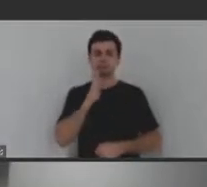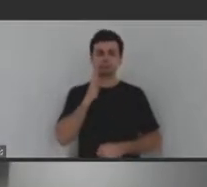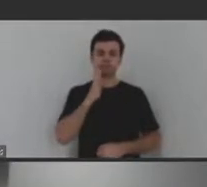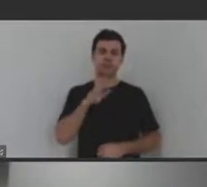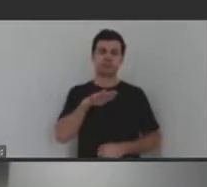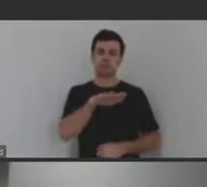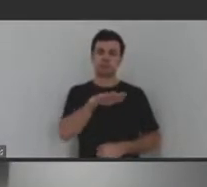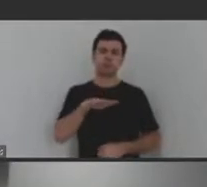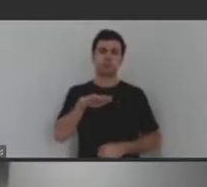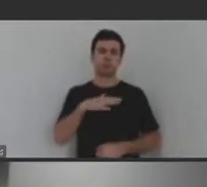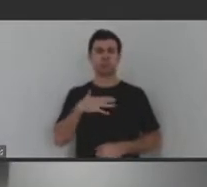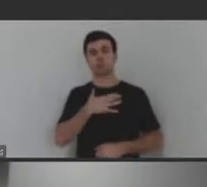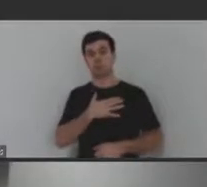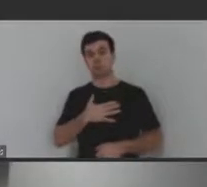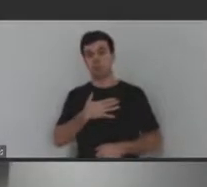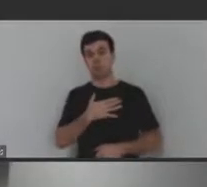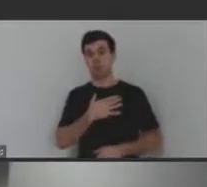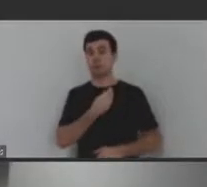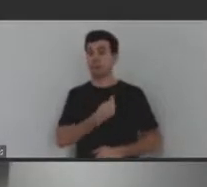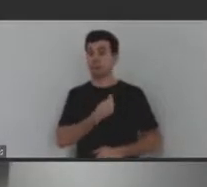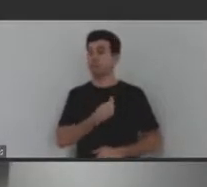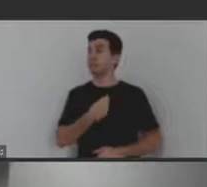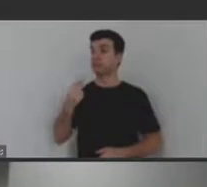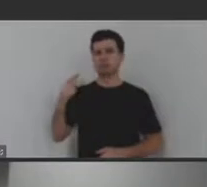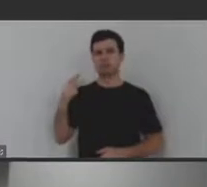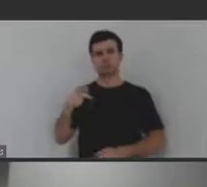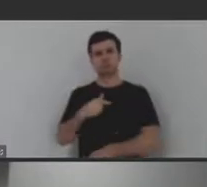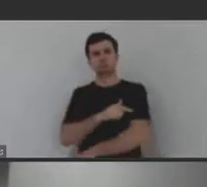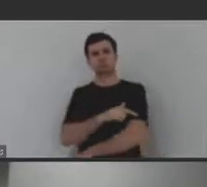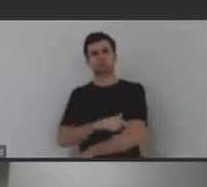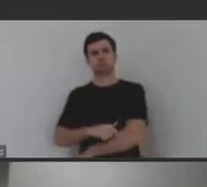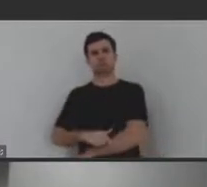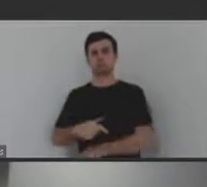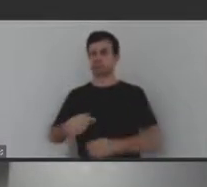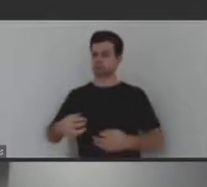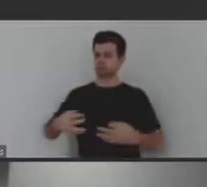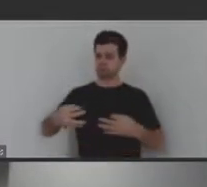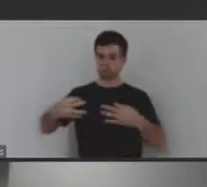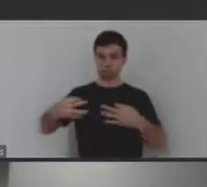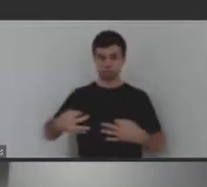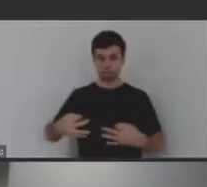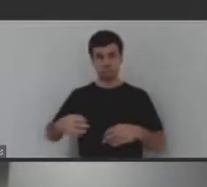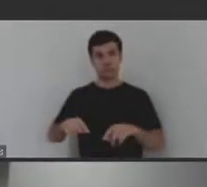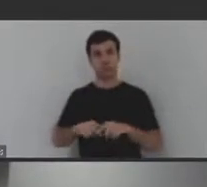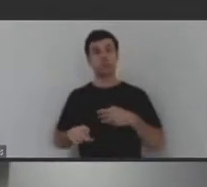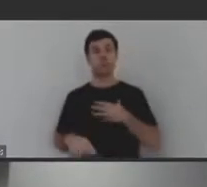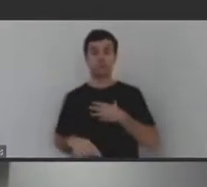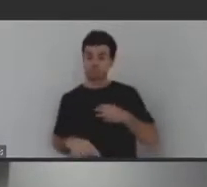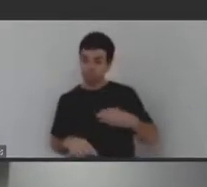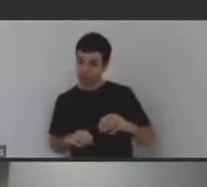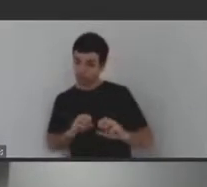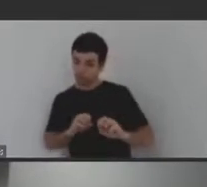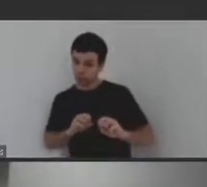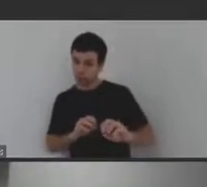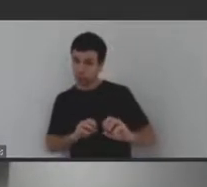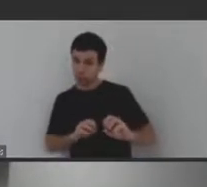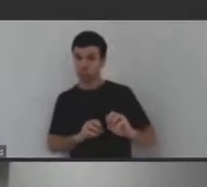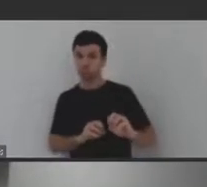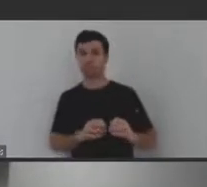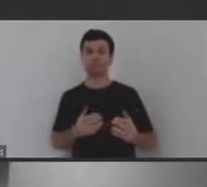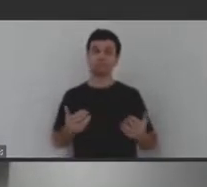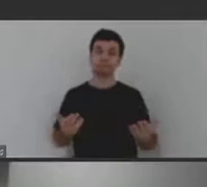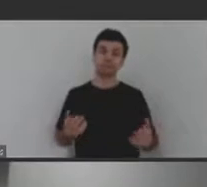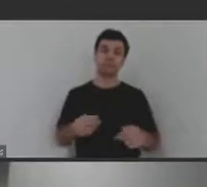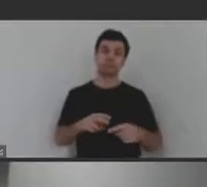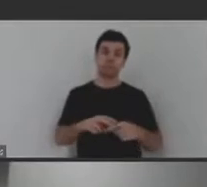vida, sempre prezou pela honestidade e virtude que exigia de seus filhos. Por todos esses motivos, não poderia deixar de